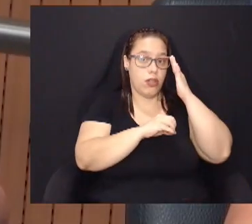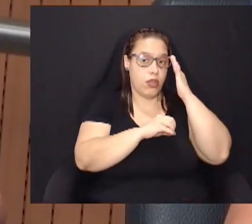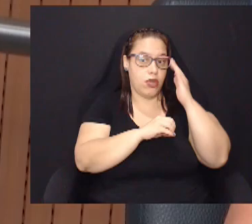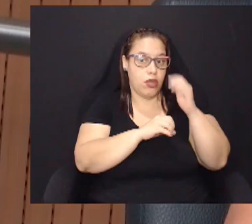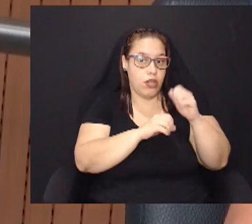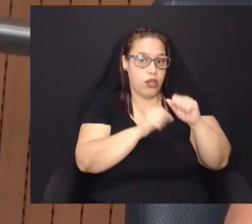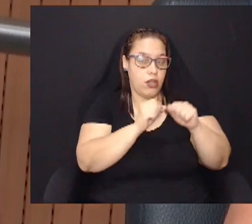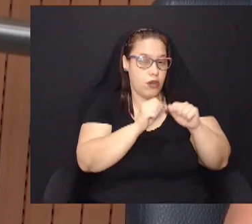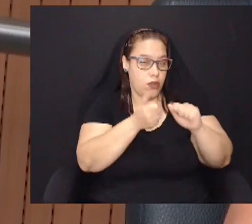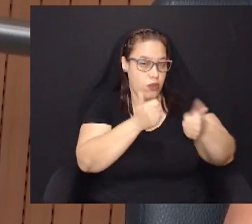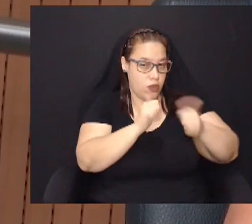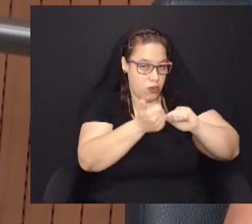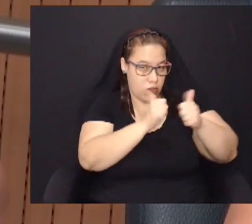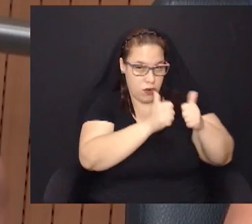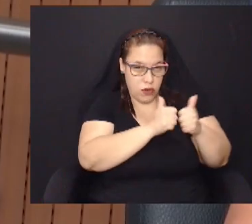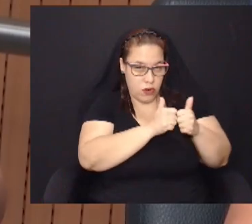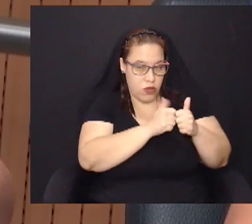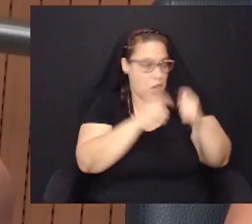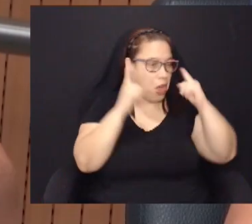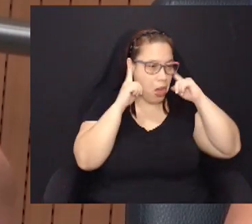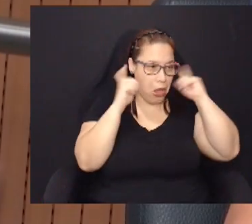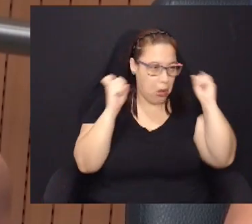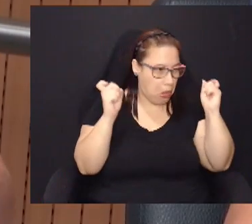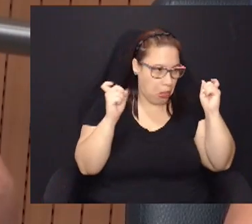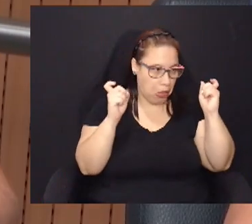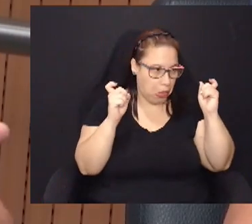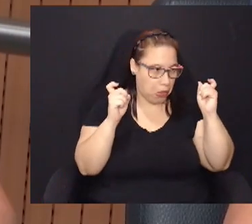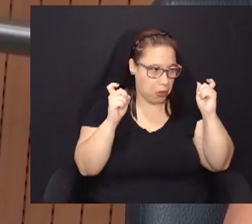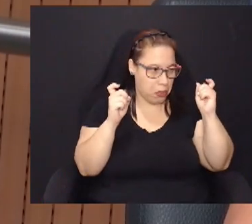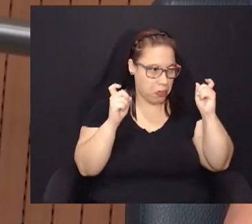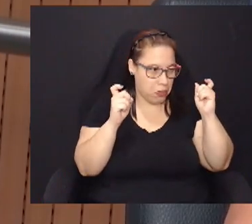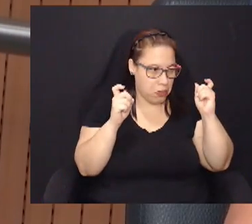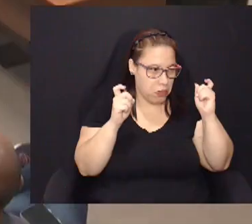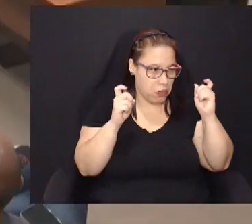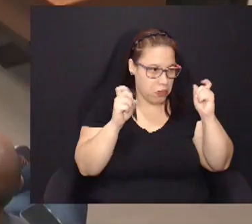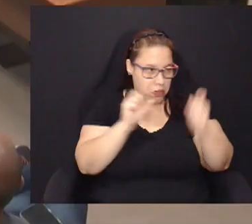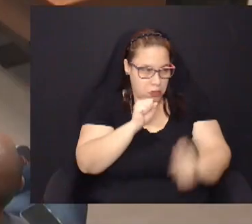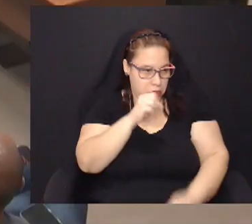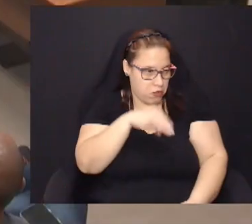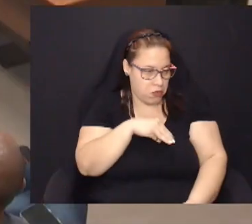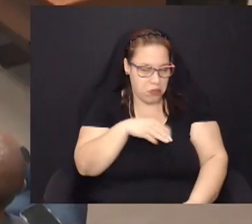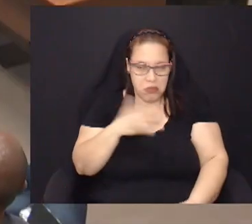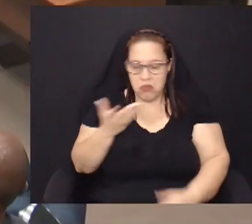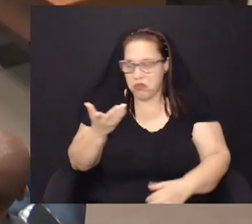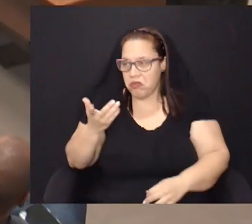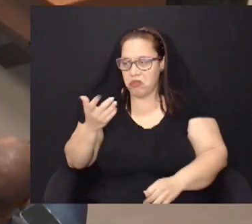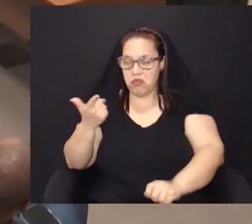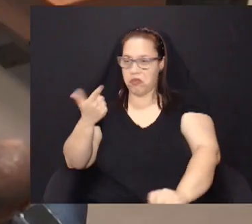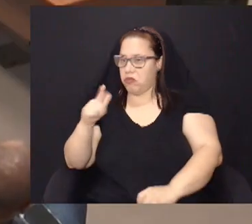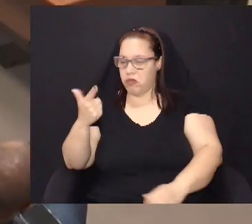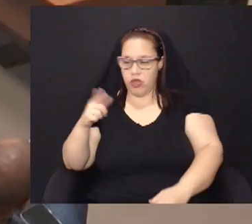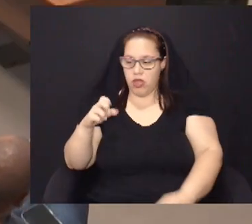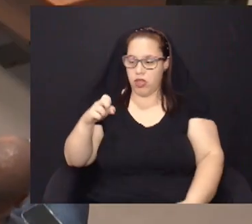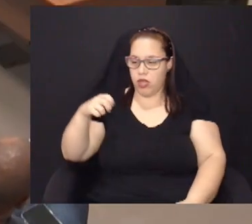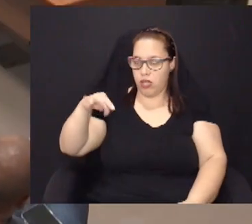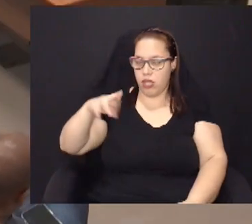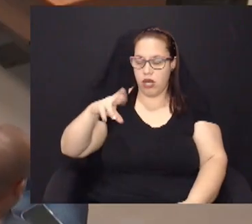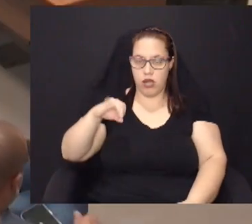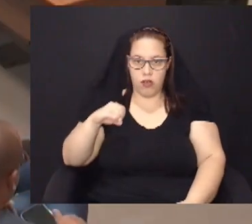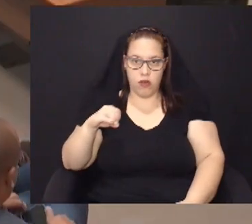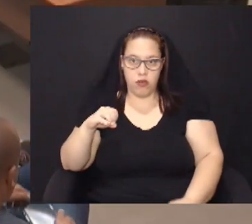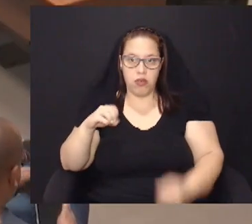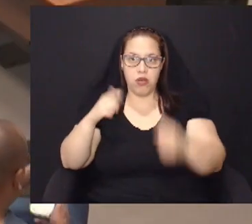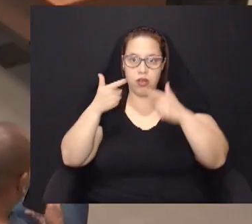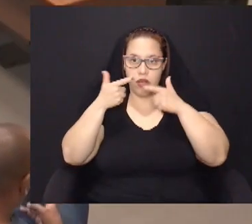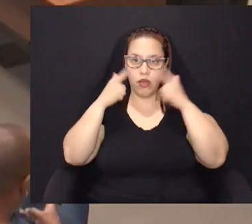análise por conta de barulho, de, enfim, som? Não tem. Se você não tem um entretenimento que não gera barulho,